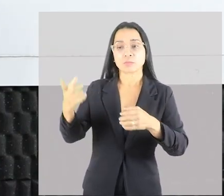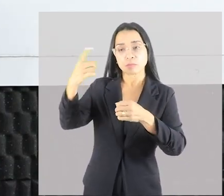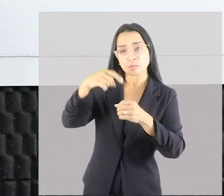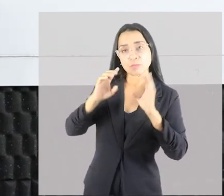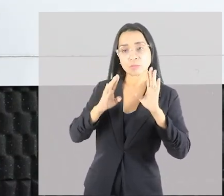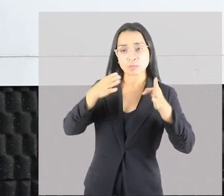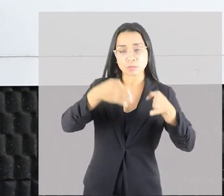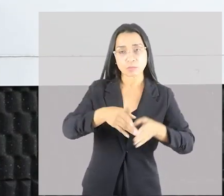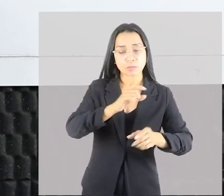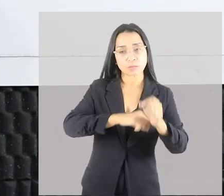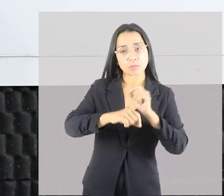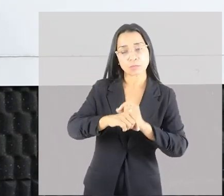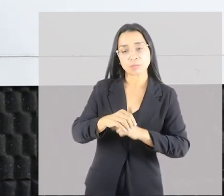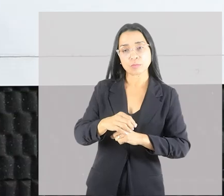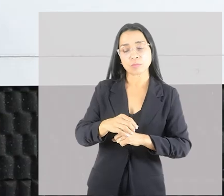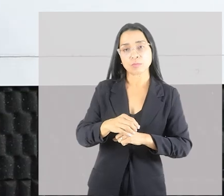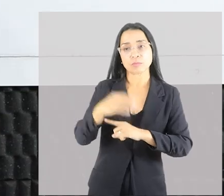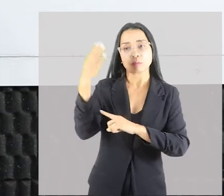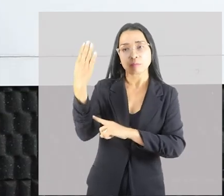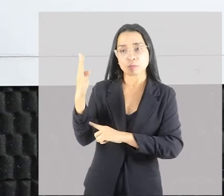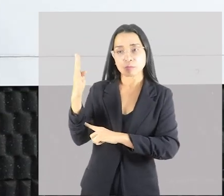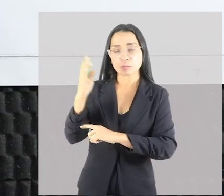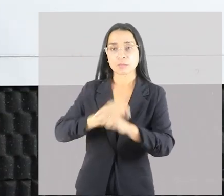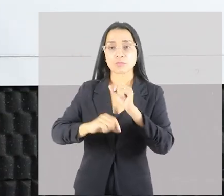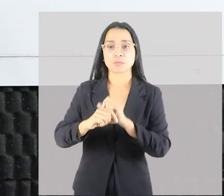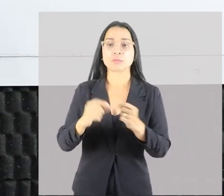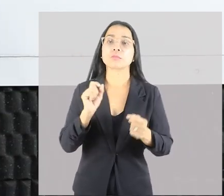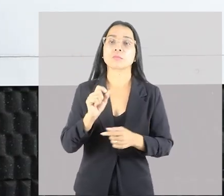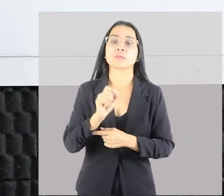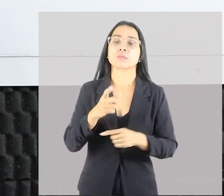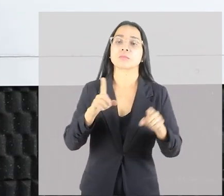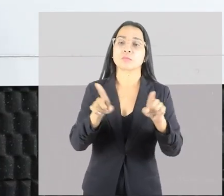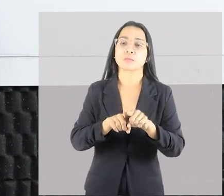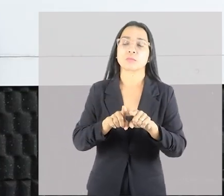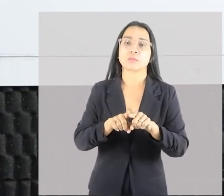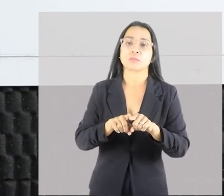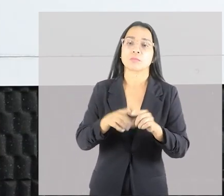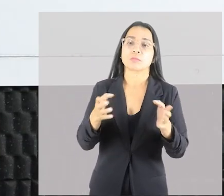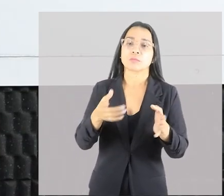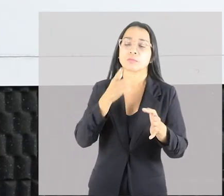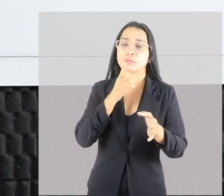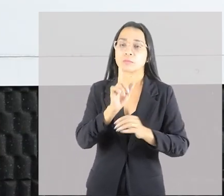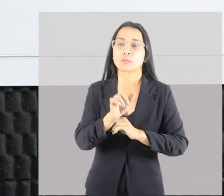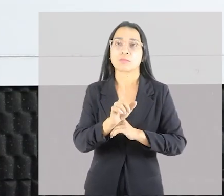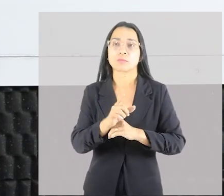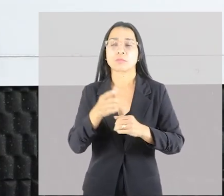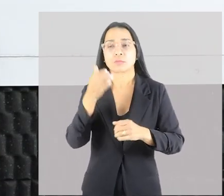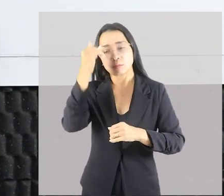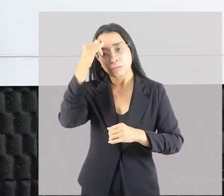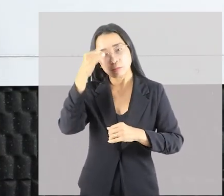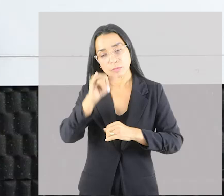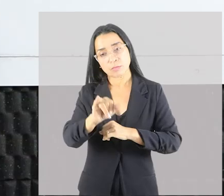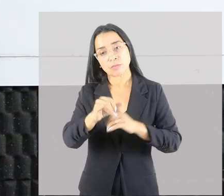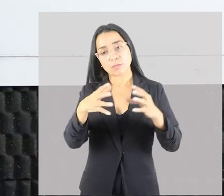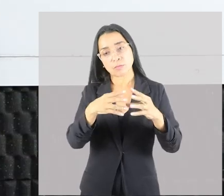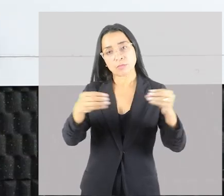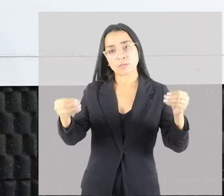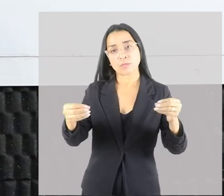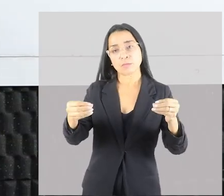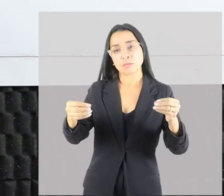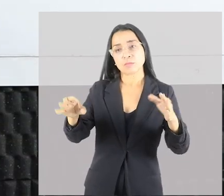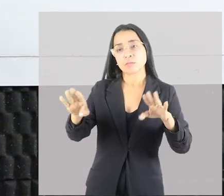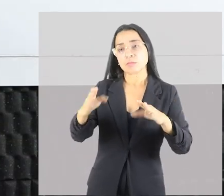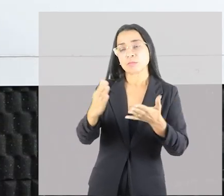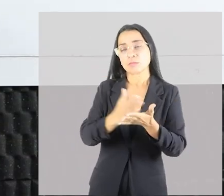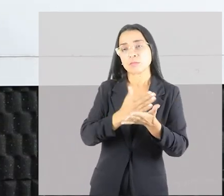voltada, né, para o ponto de vista biológico. Com isso, talvez a gente consiga evitar extinções de alguns organismos,